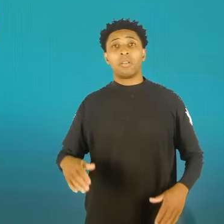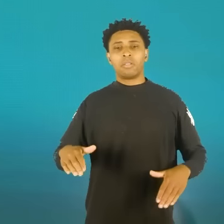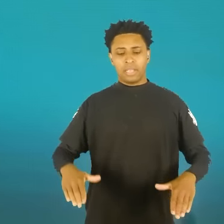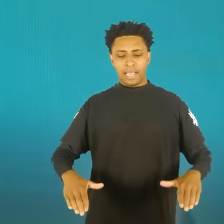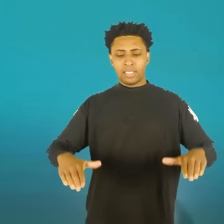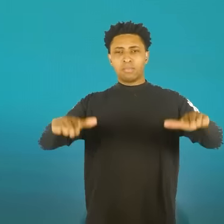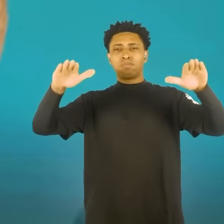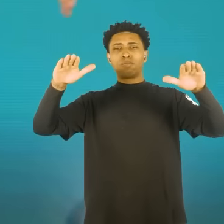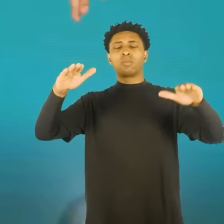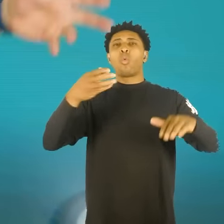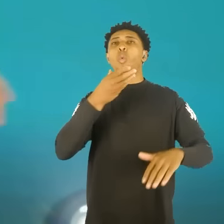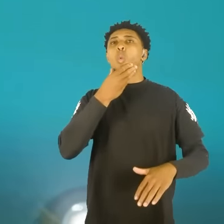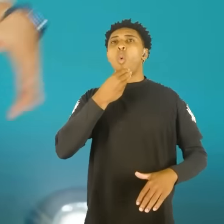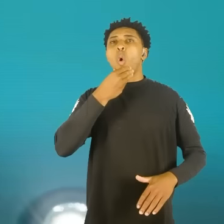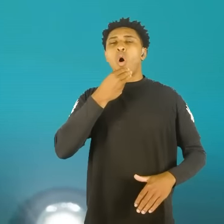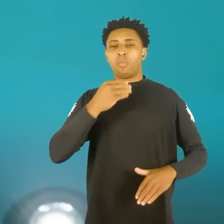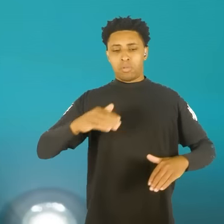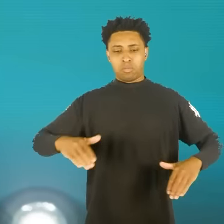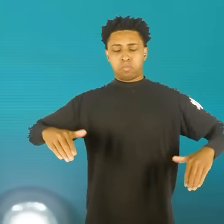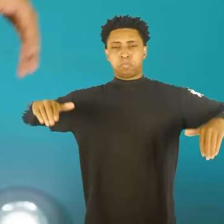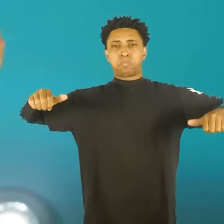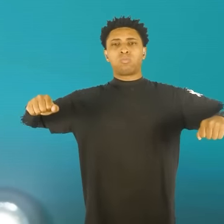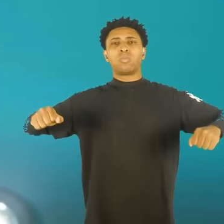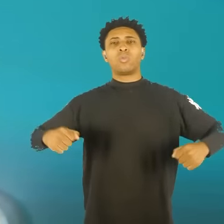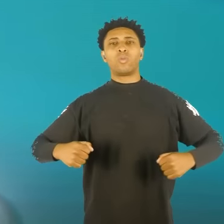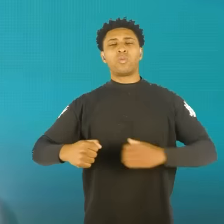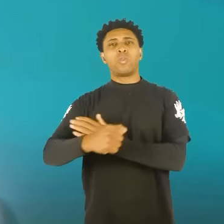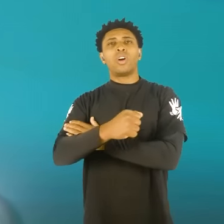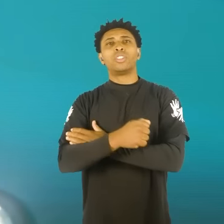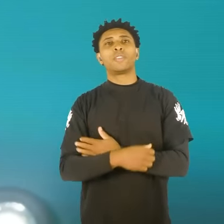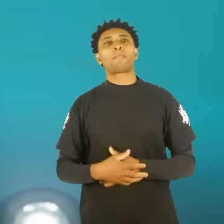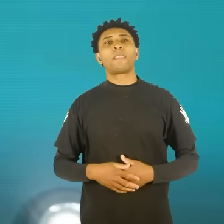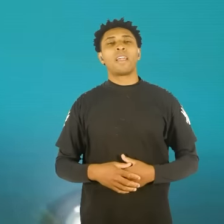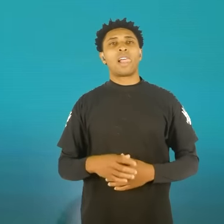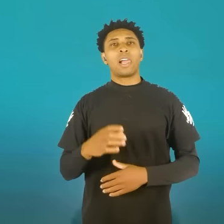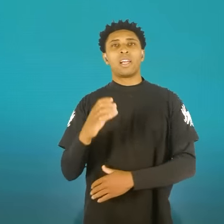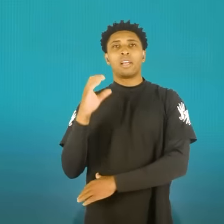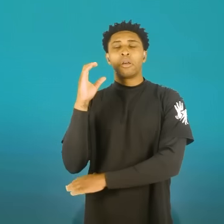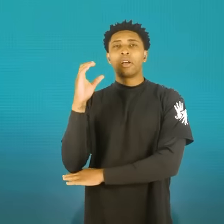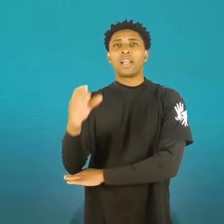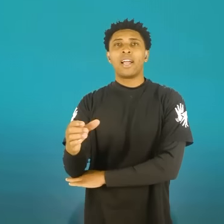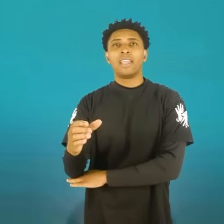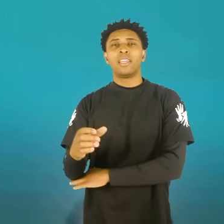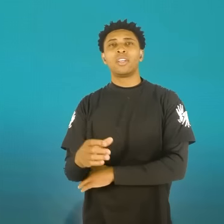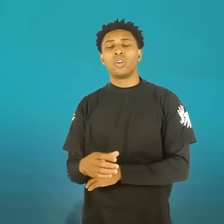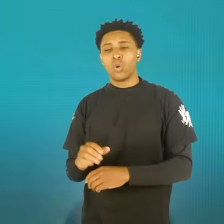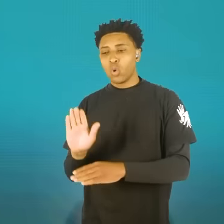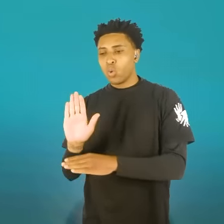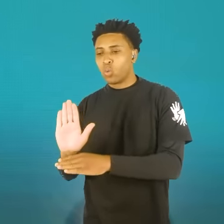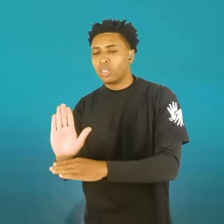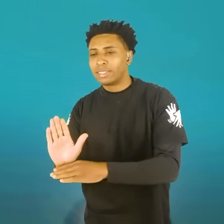homens. Caim se tornou um grande agricultor, Abel se tornou um grande